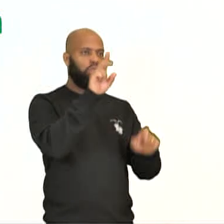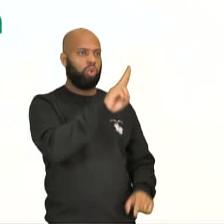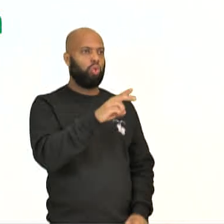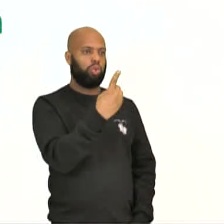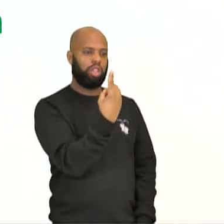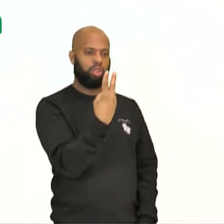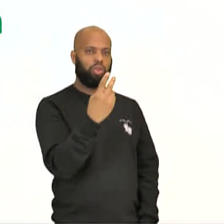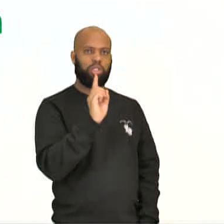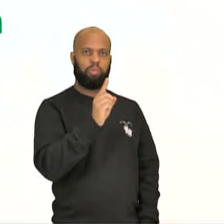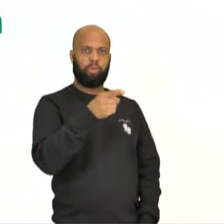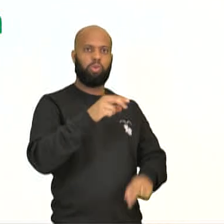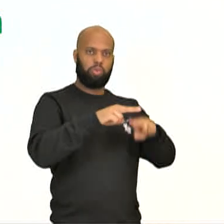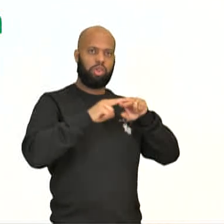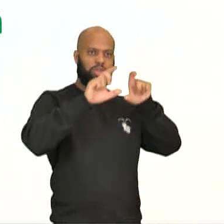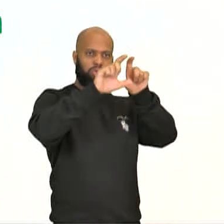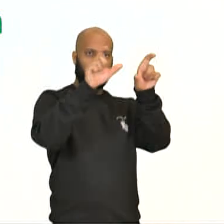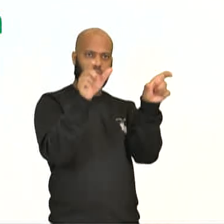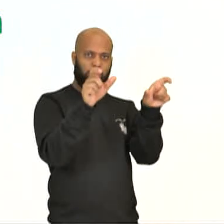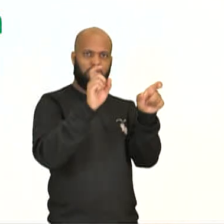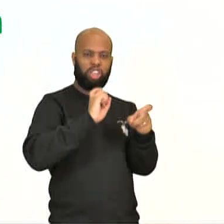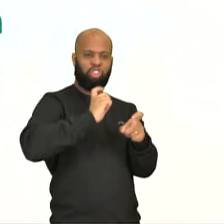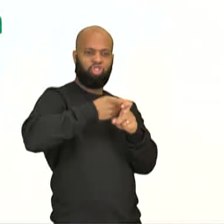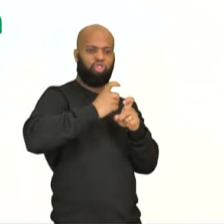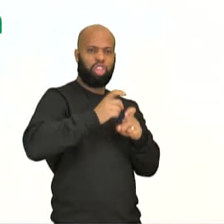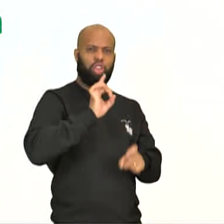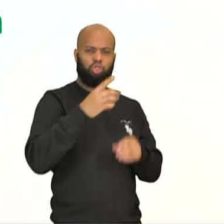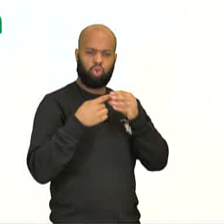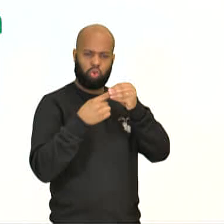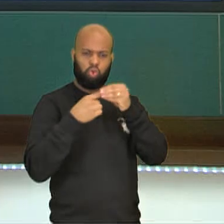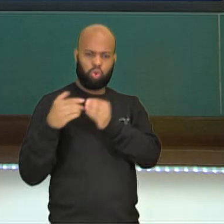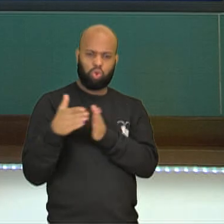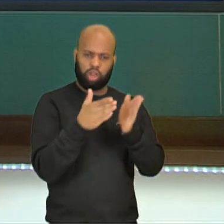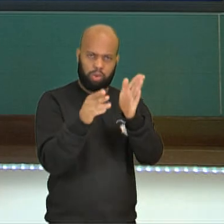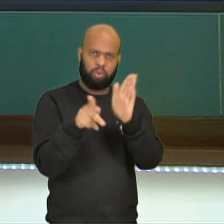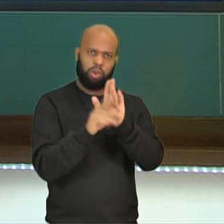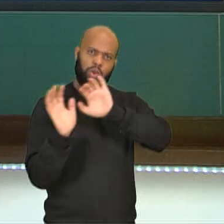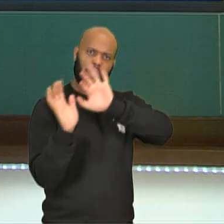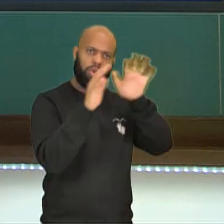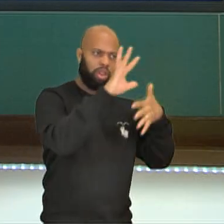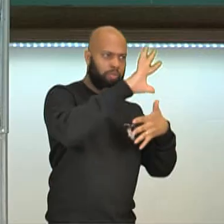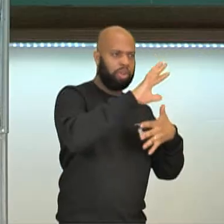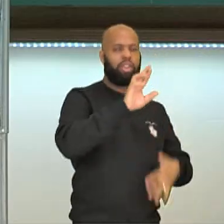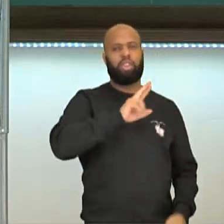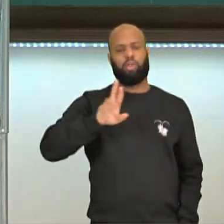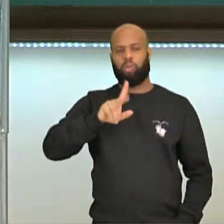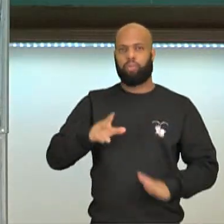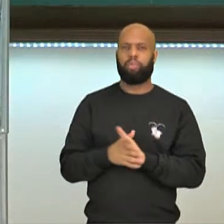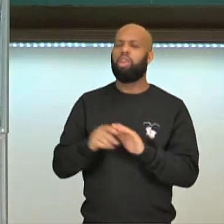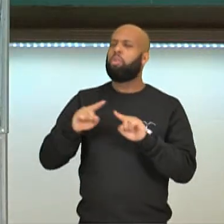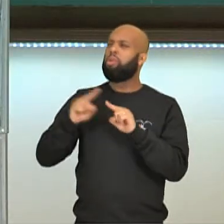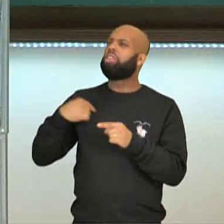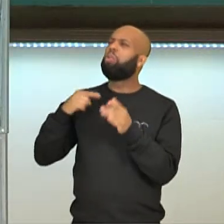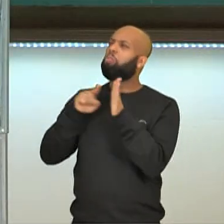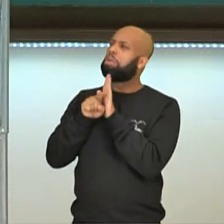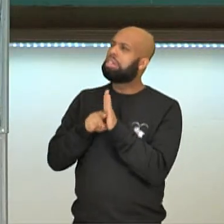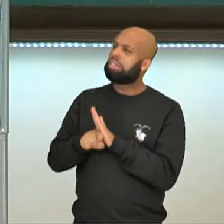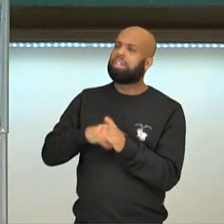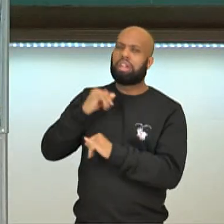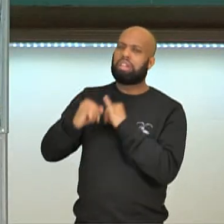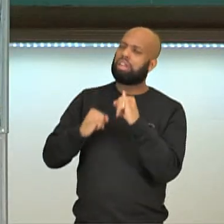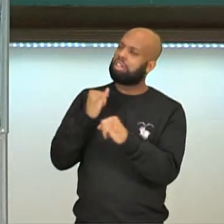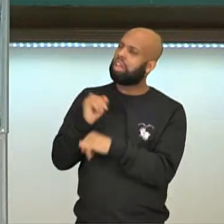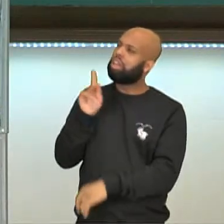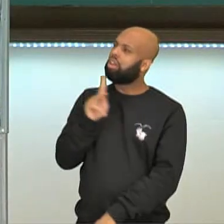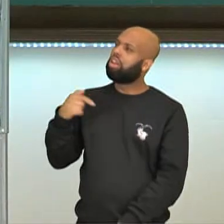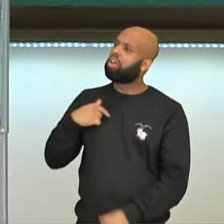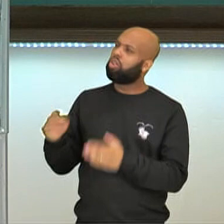12.000. Portanto, o Estreito de Bering não foi a única rota de povoamento da América. Professor, eu estava pesquisando na internet, encontrei a rota de povoamento